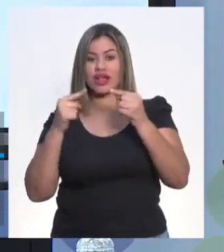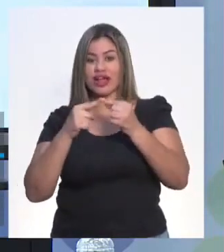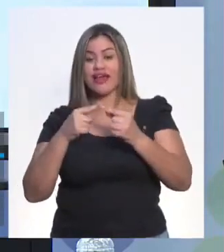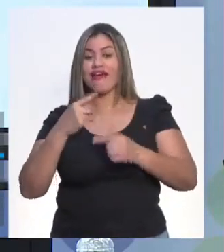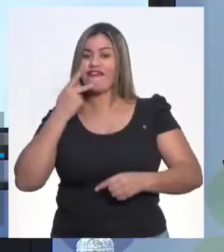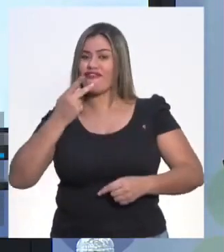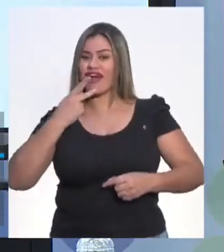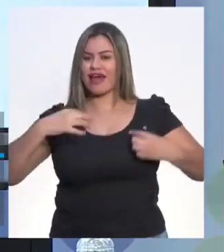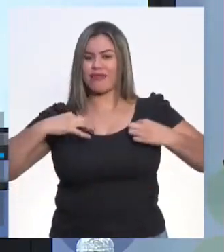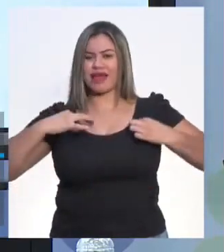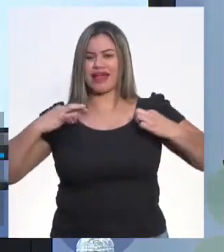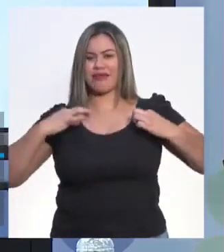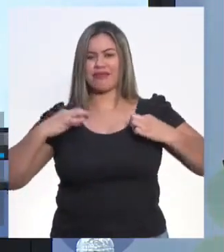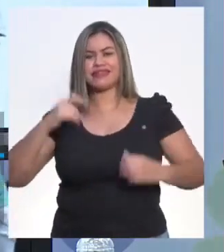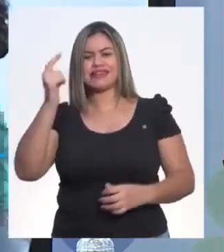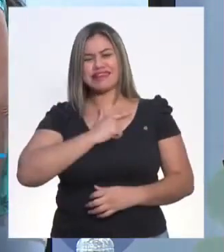hein?